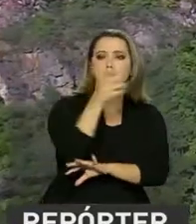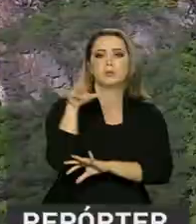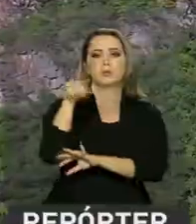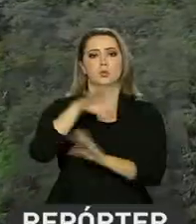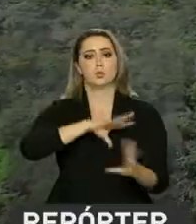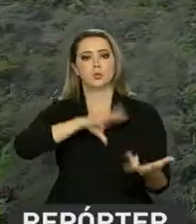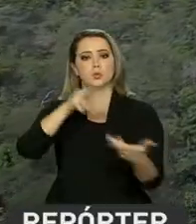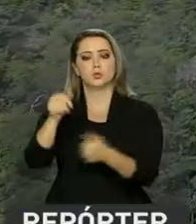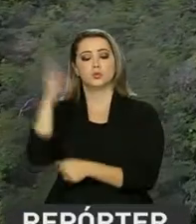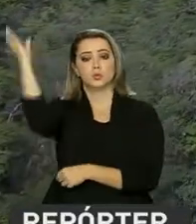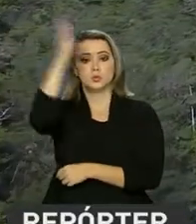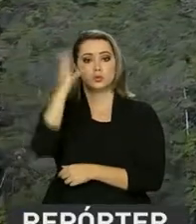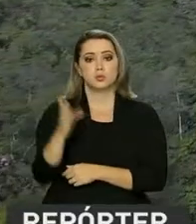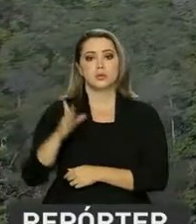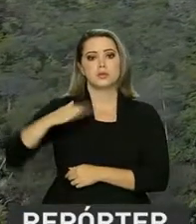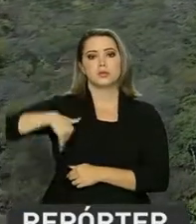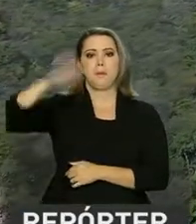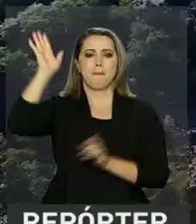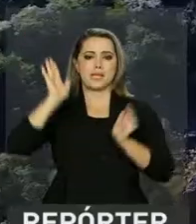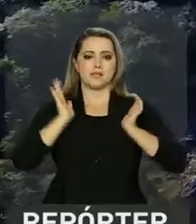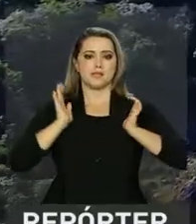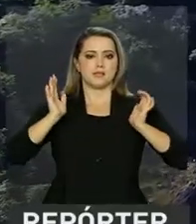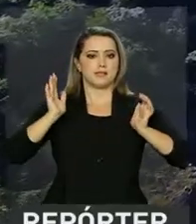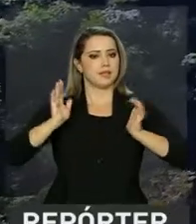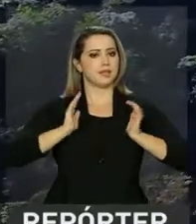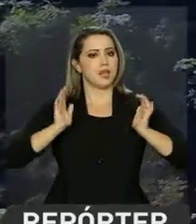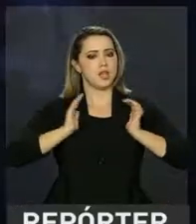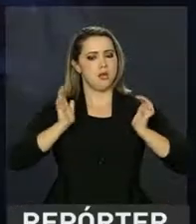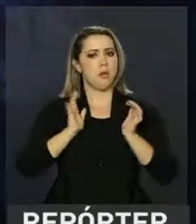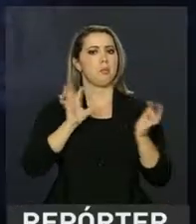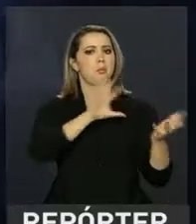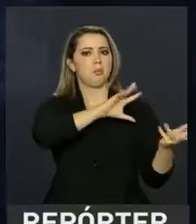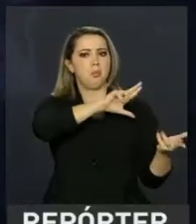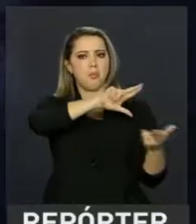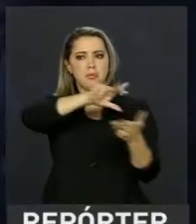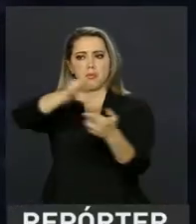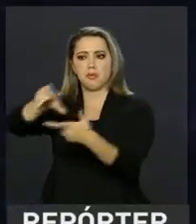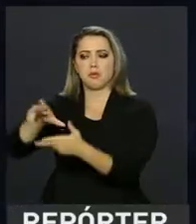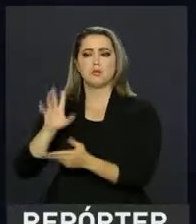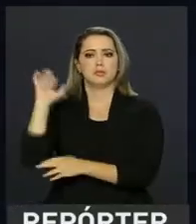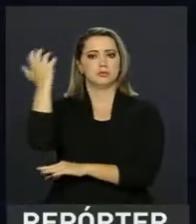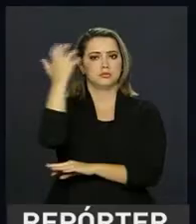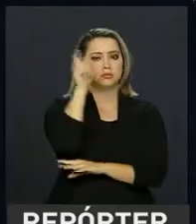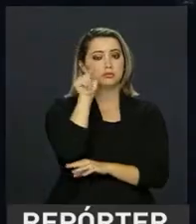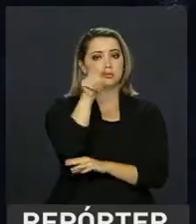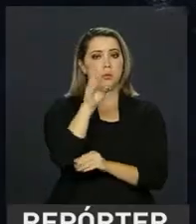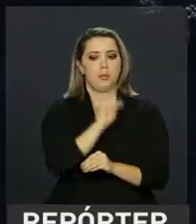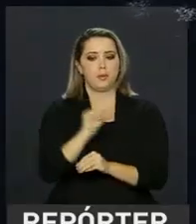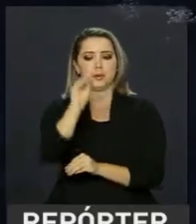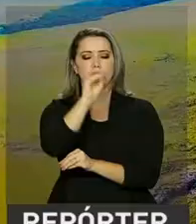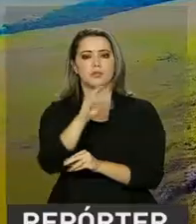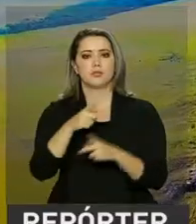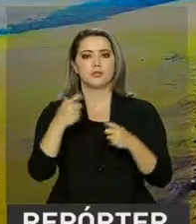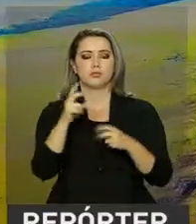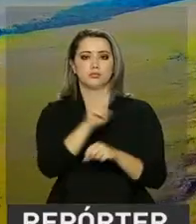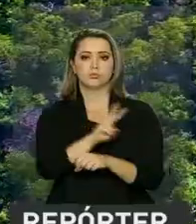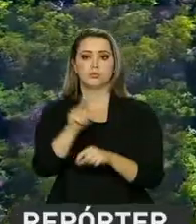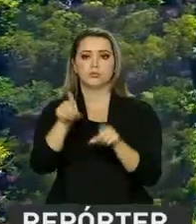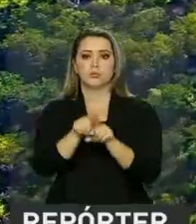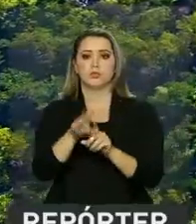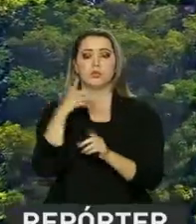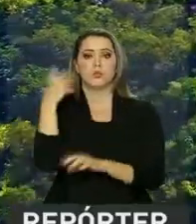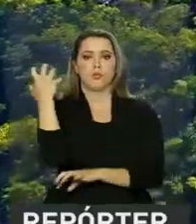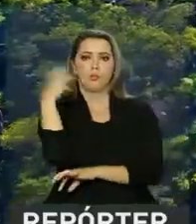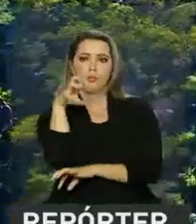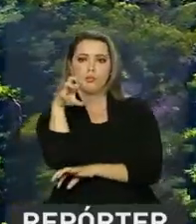brasil um dos países mais ricos em biodiversidade no mundo que ganhou novas áreas de proteção no cerrado